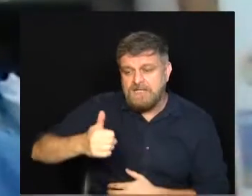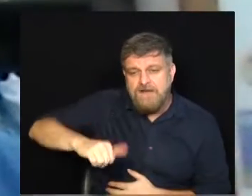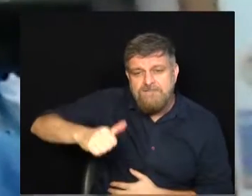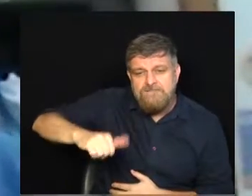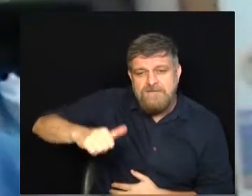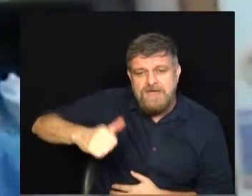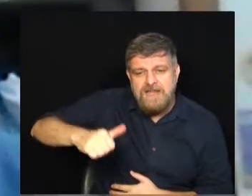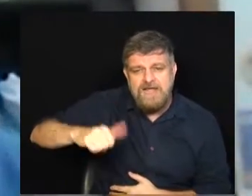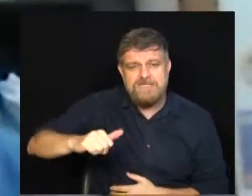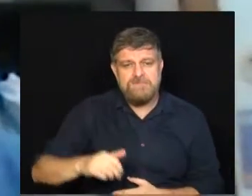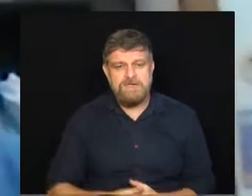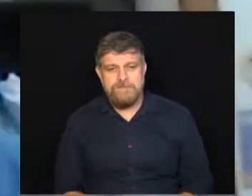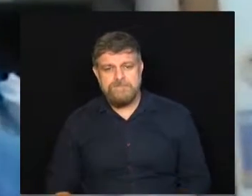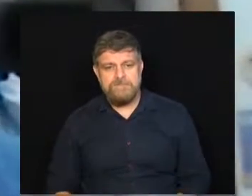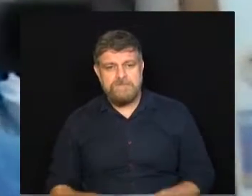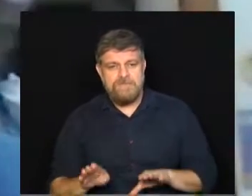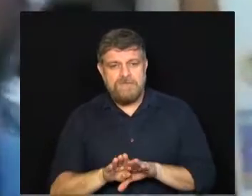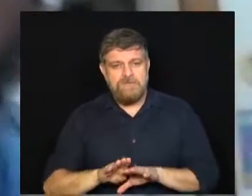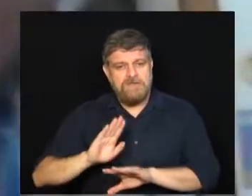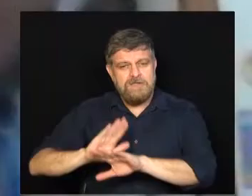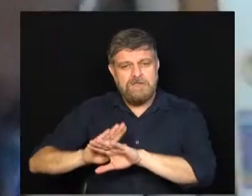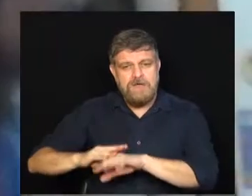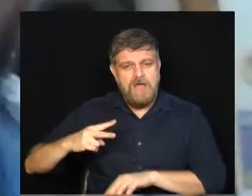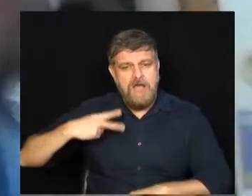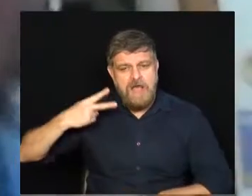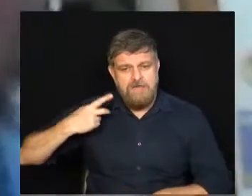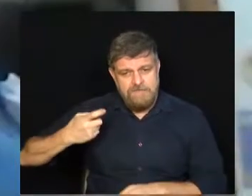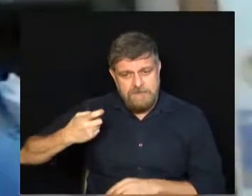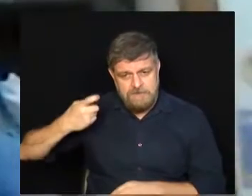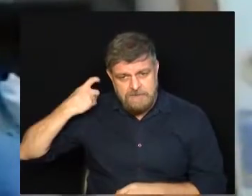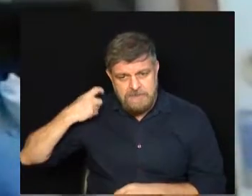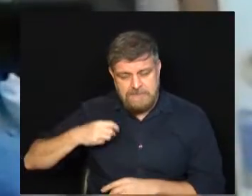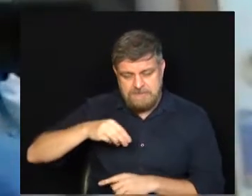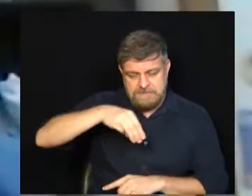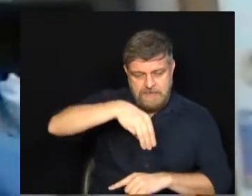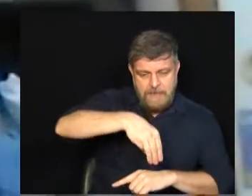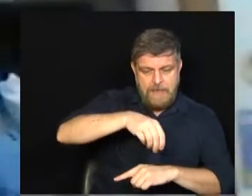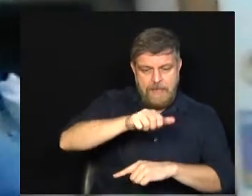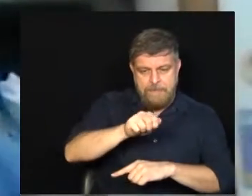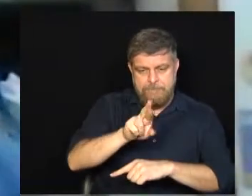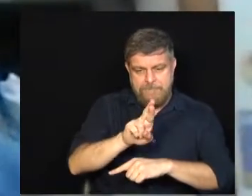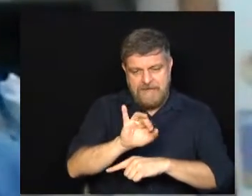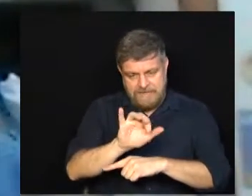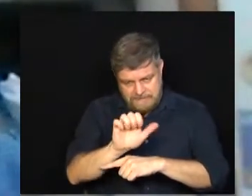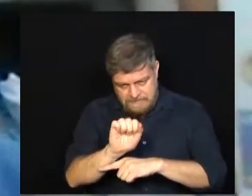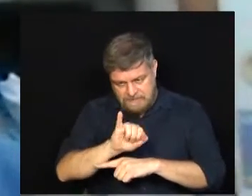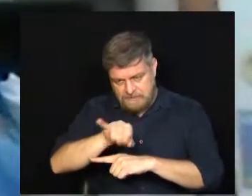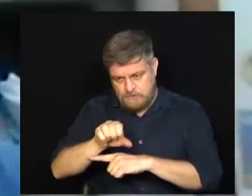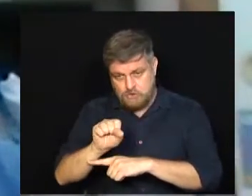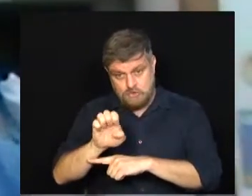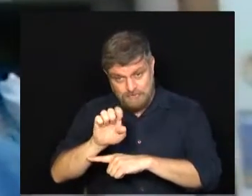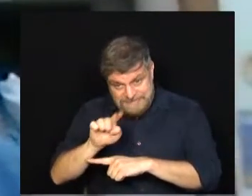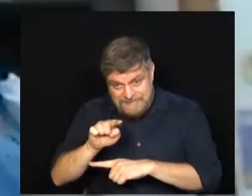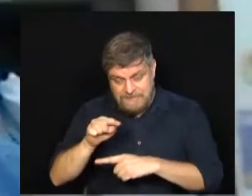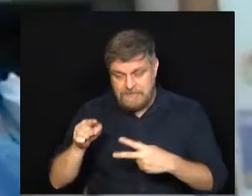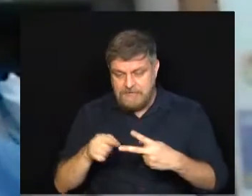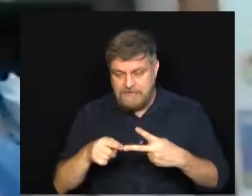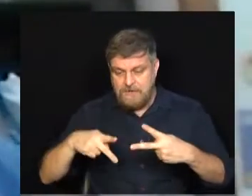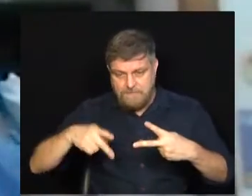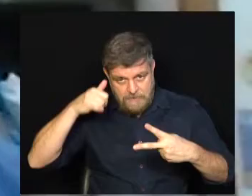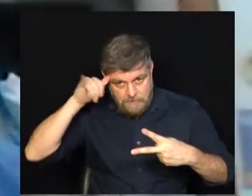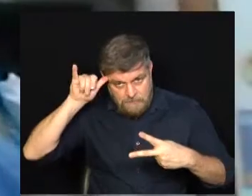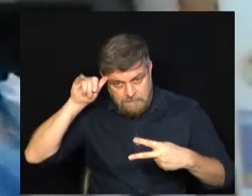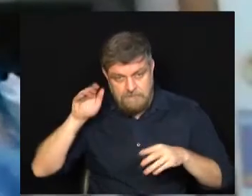Isso. Da então vereadora Maria José e vereador Paulo Búculo, a do Dia Municipal